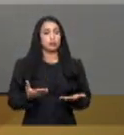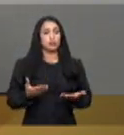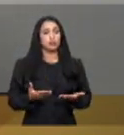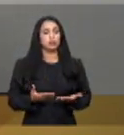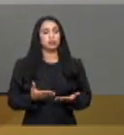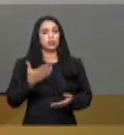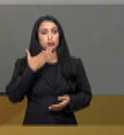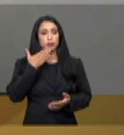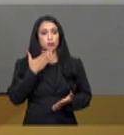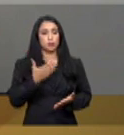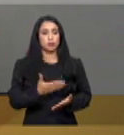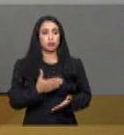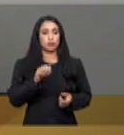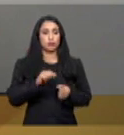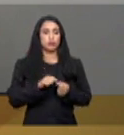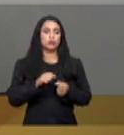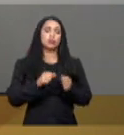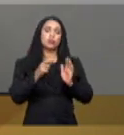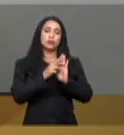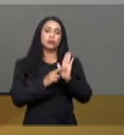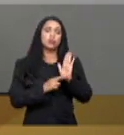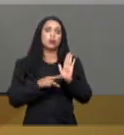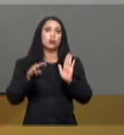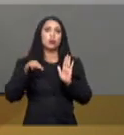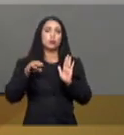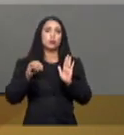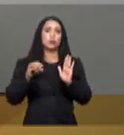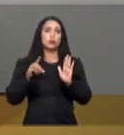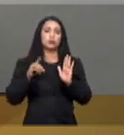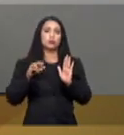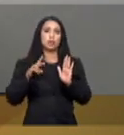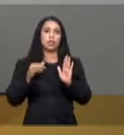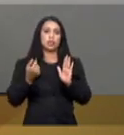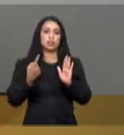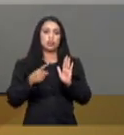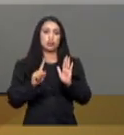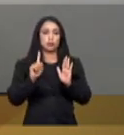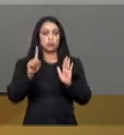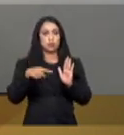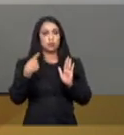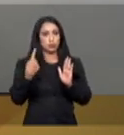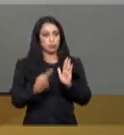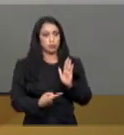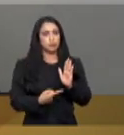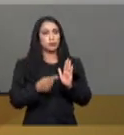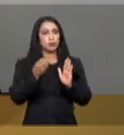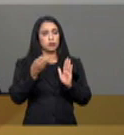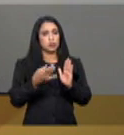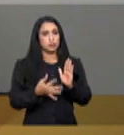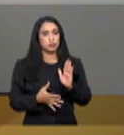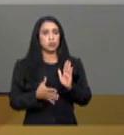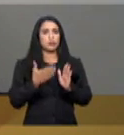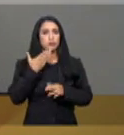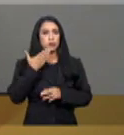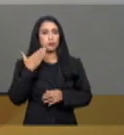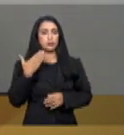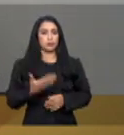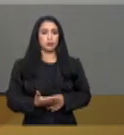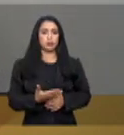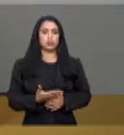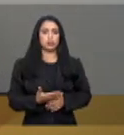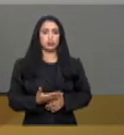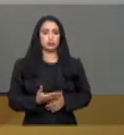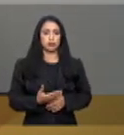pedido formulado de modulação de efeitos do julgado, tratarei disso em item específico. Eles foram suscitados de